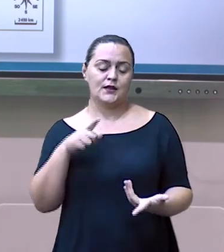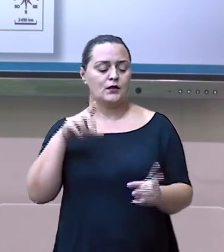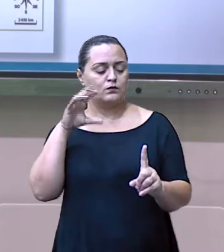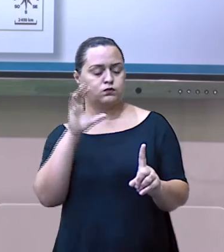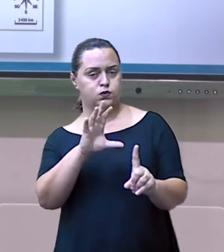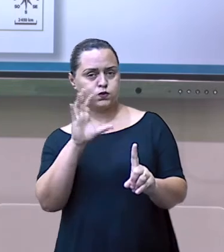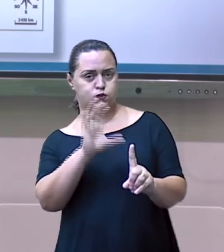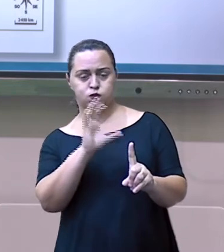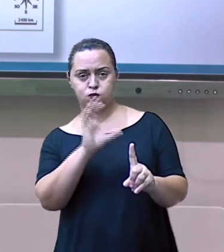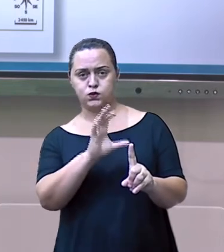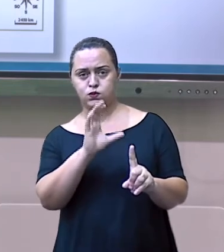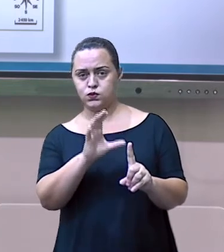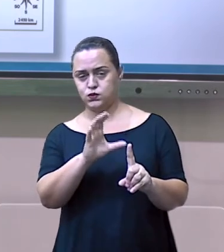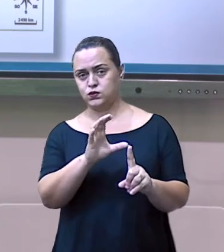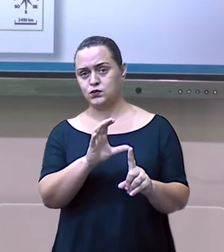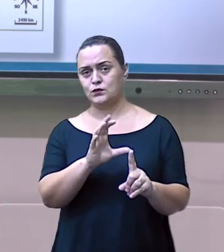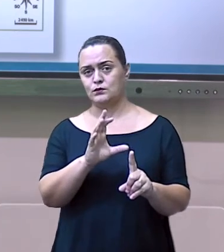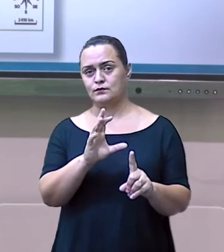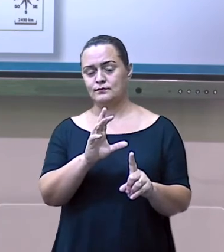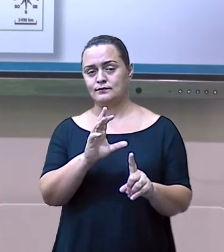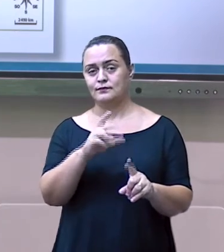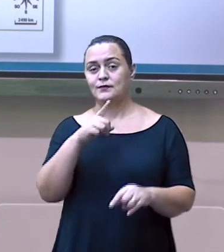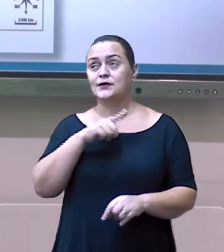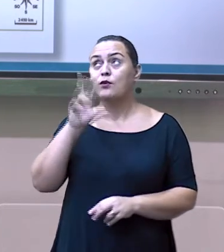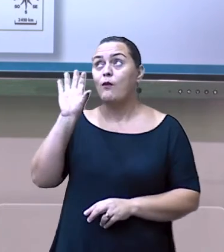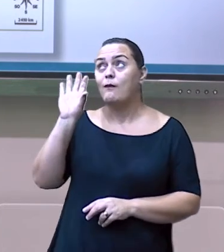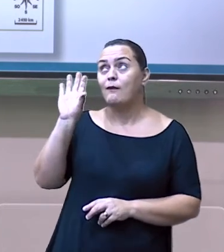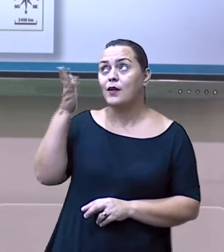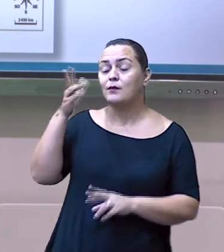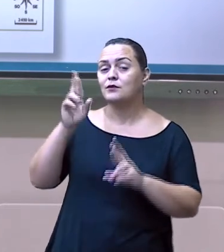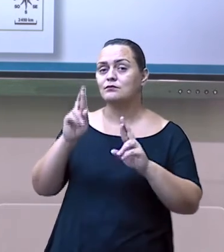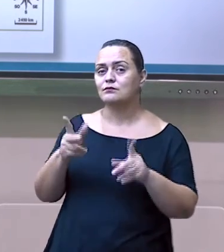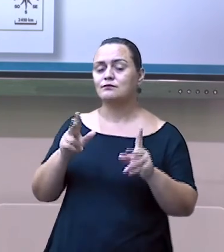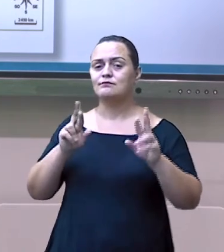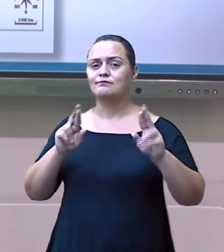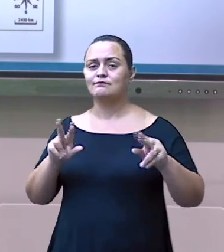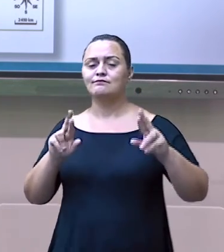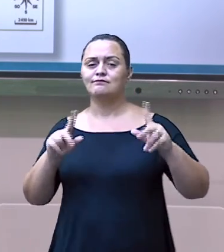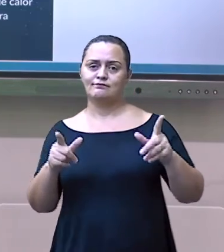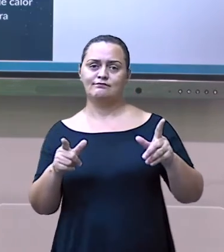clima seja diferente.